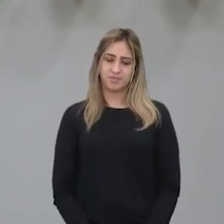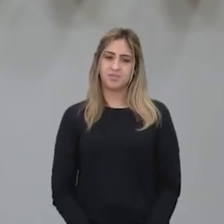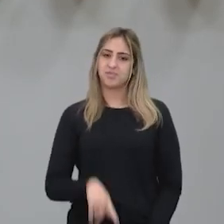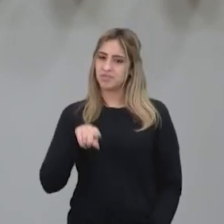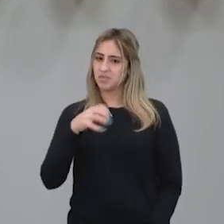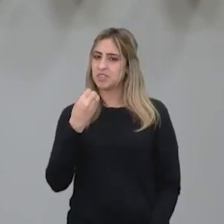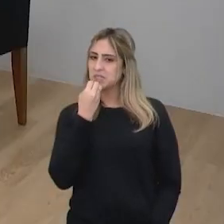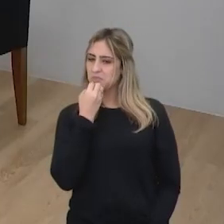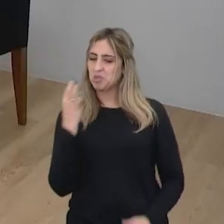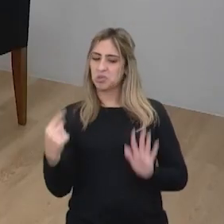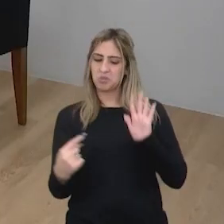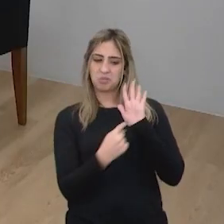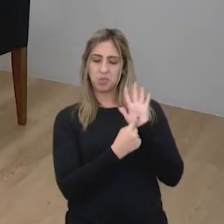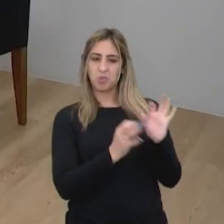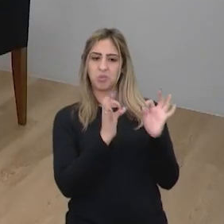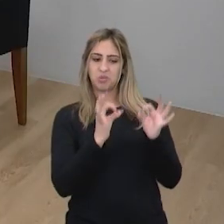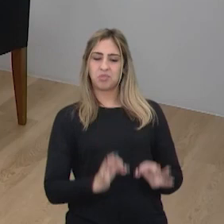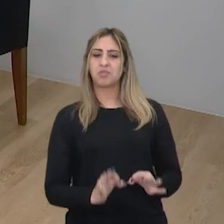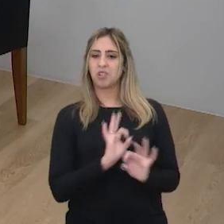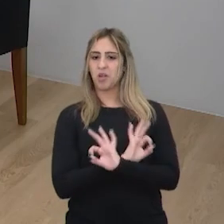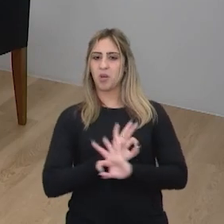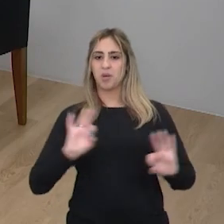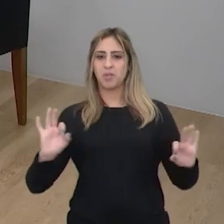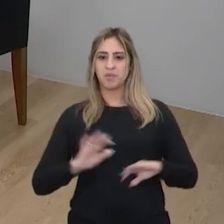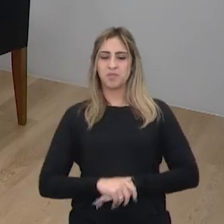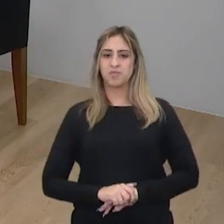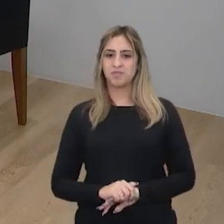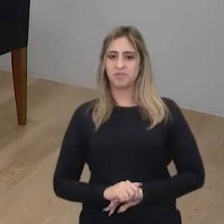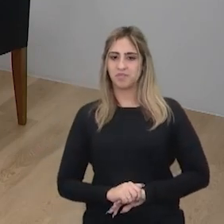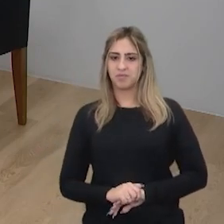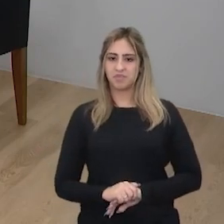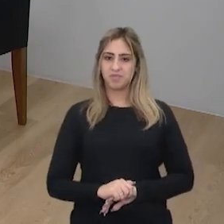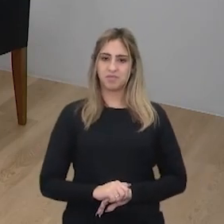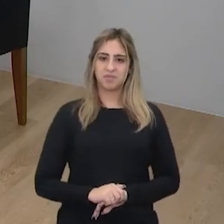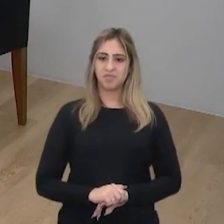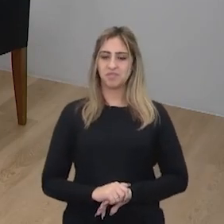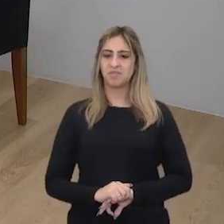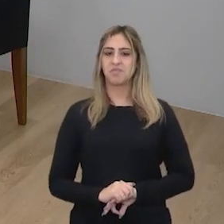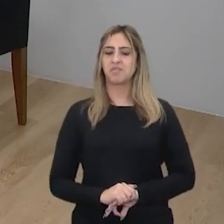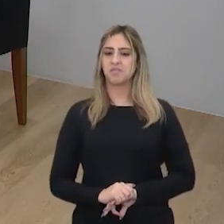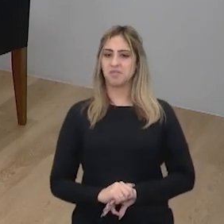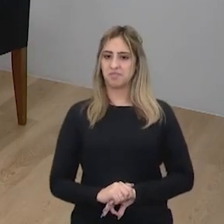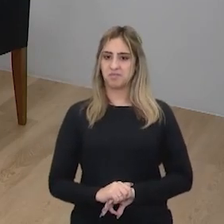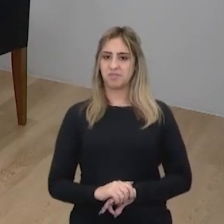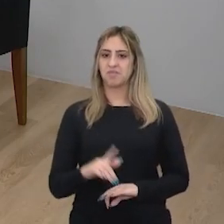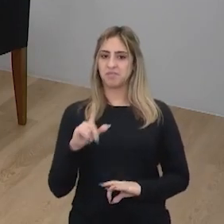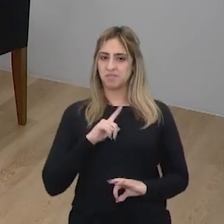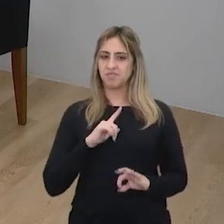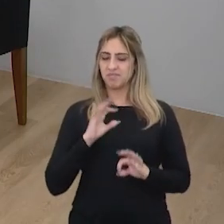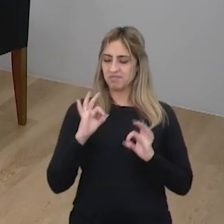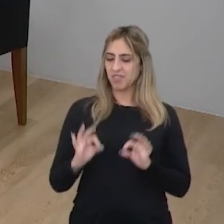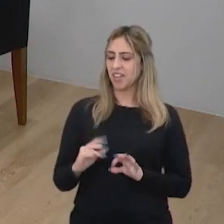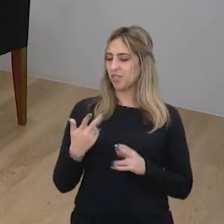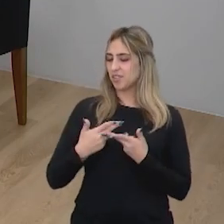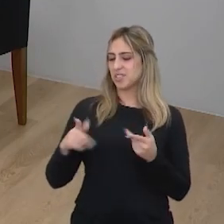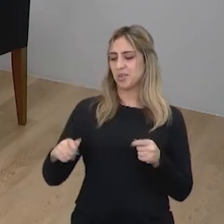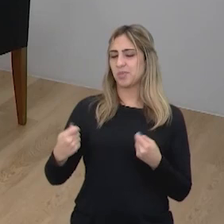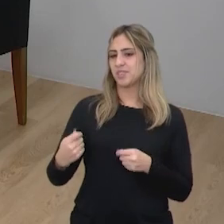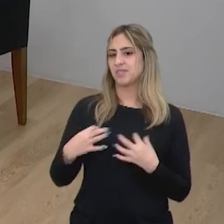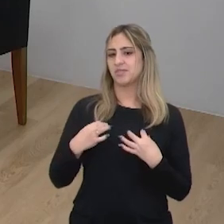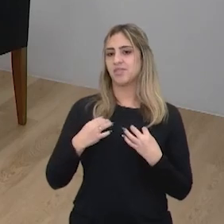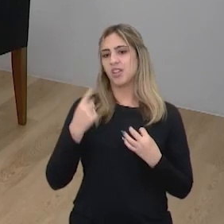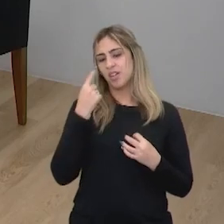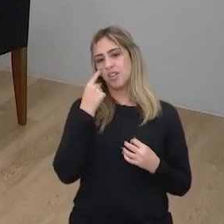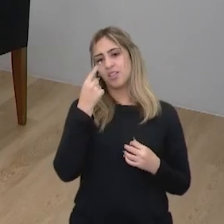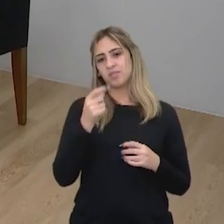muito pontual agora. Quantas coisas a mais que eu tenho até no meu guarda-roupa, que a gente desnecessárias, né? E, gente,